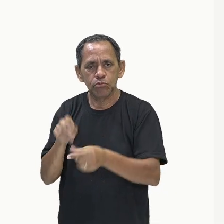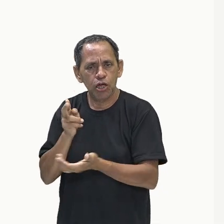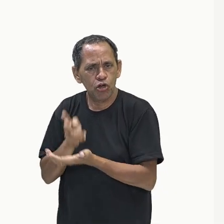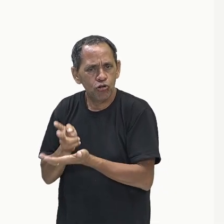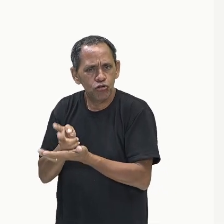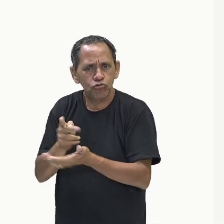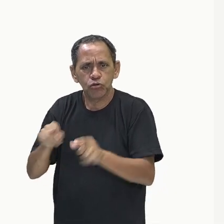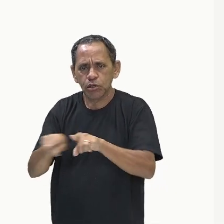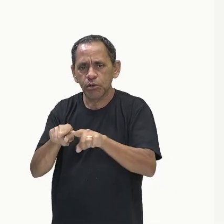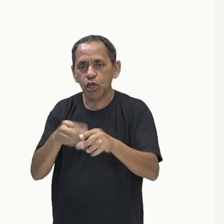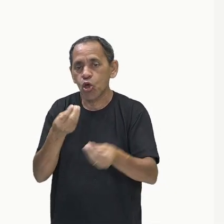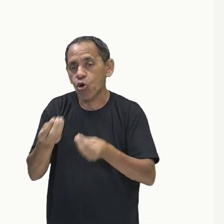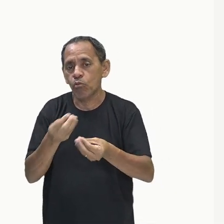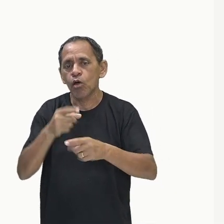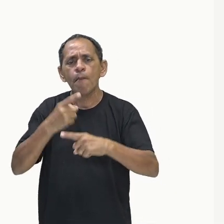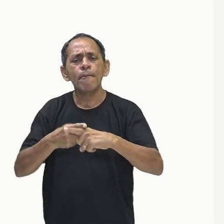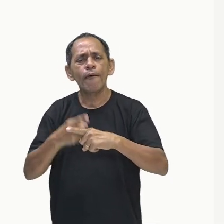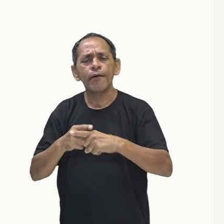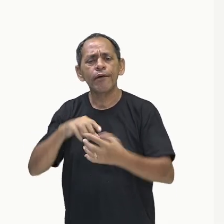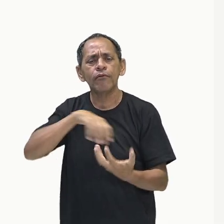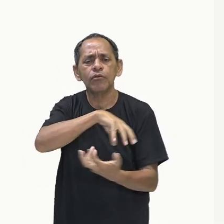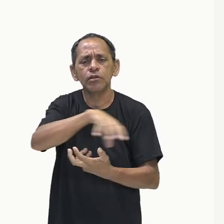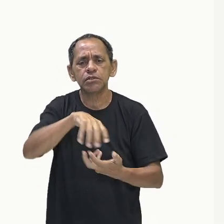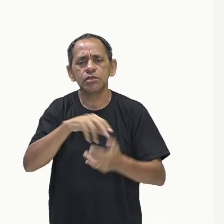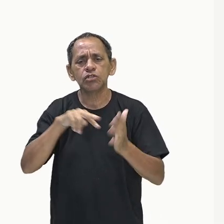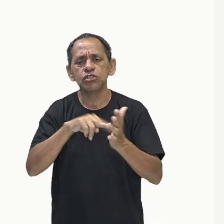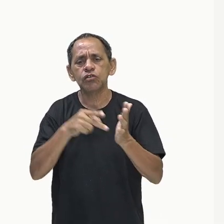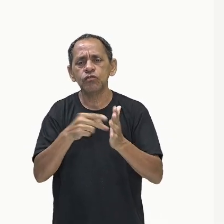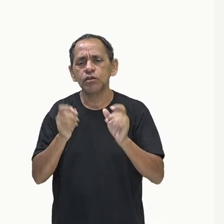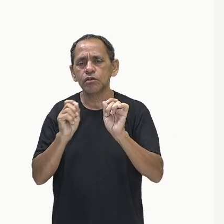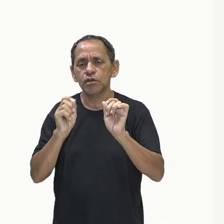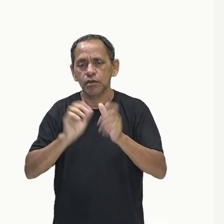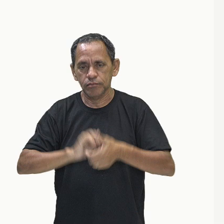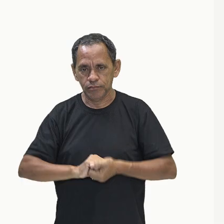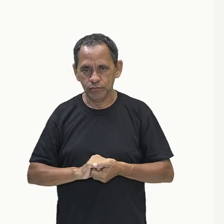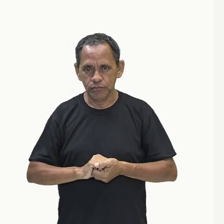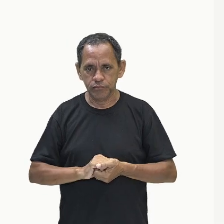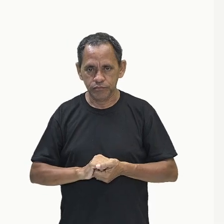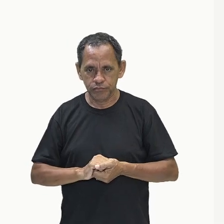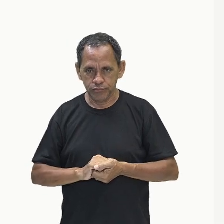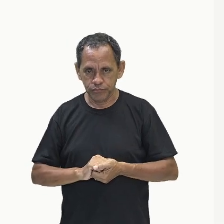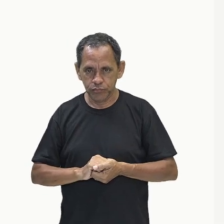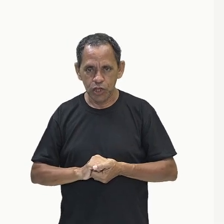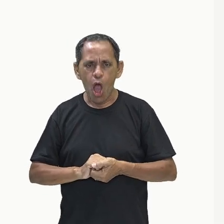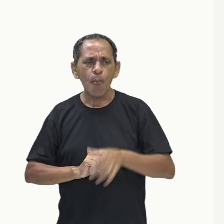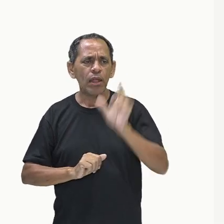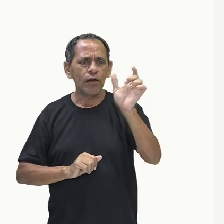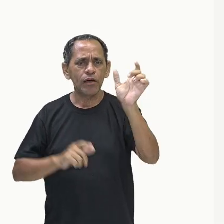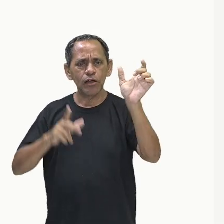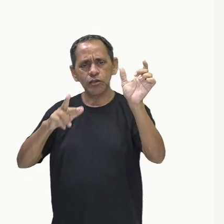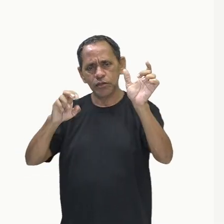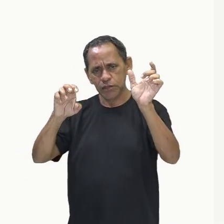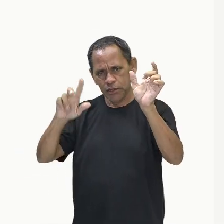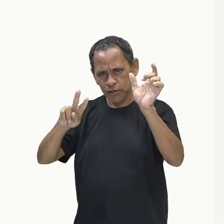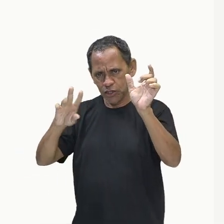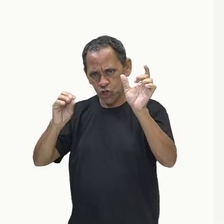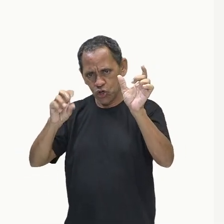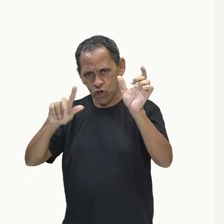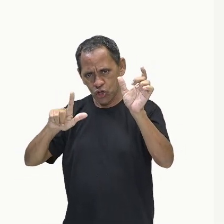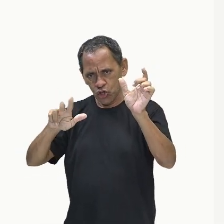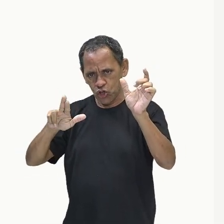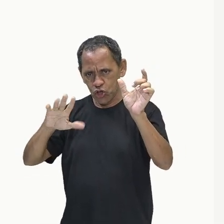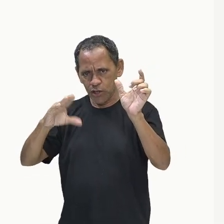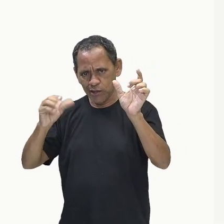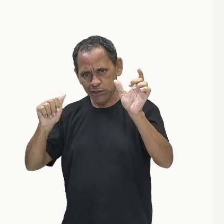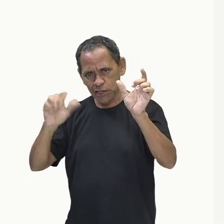gente? Por que foi uma revolução, professor? O que significa a palavra revolução? Revolução significa